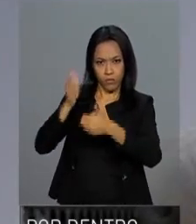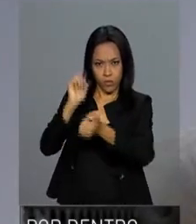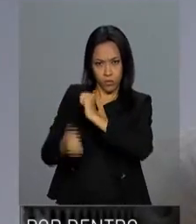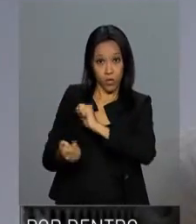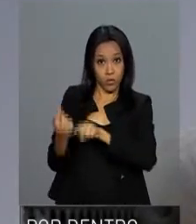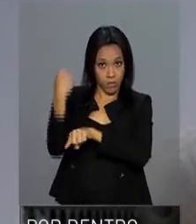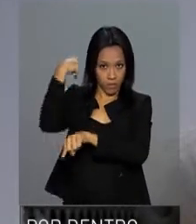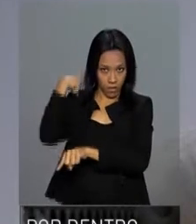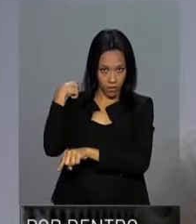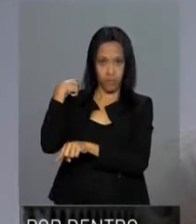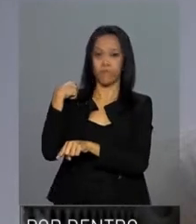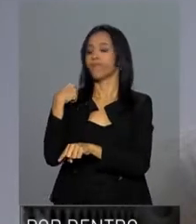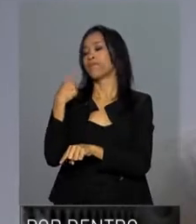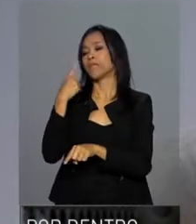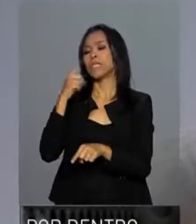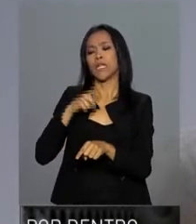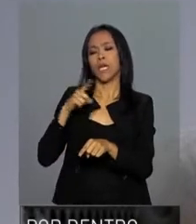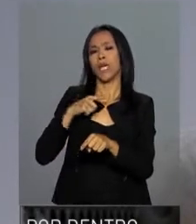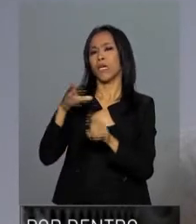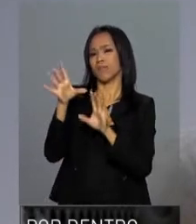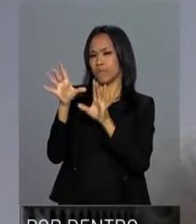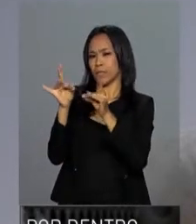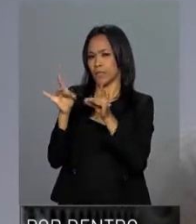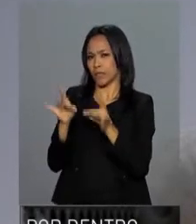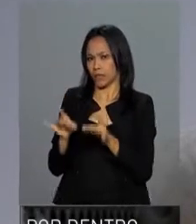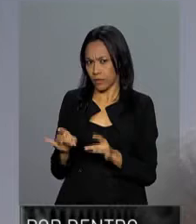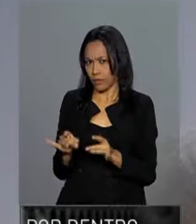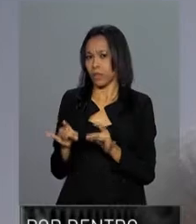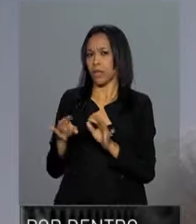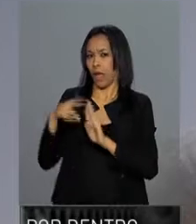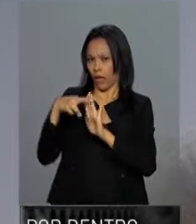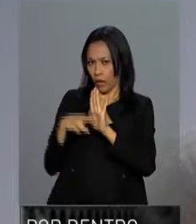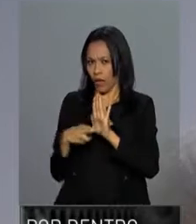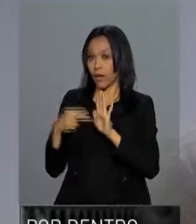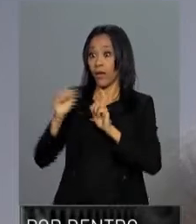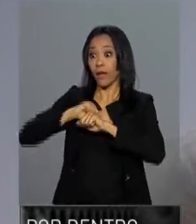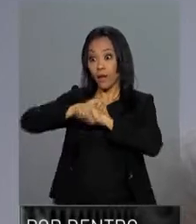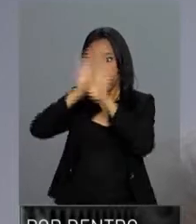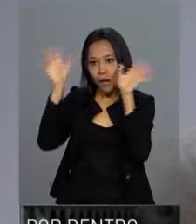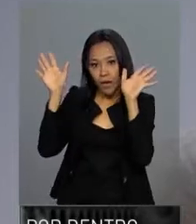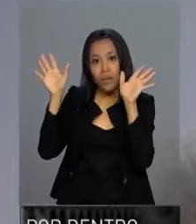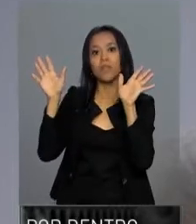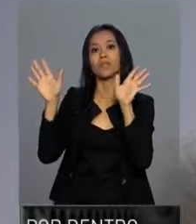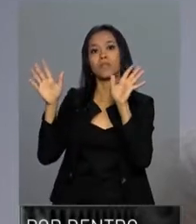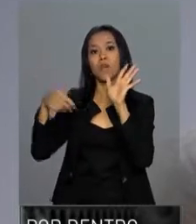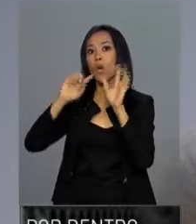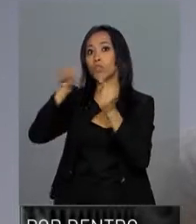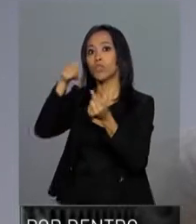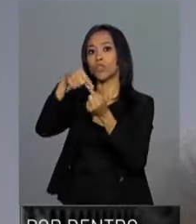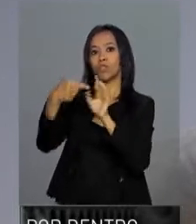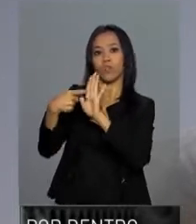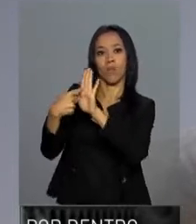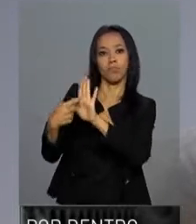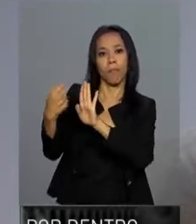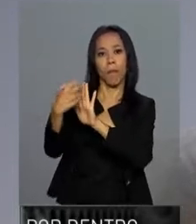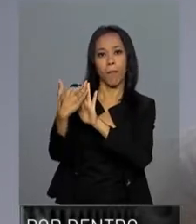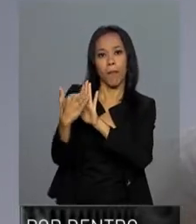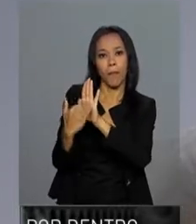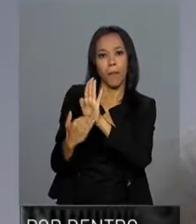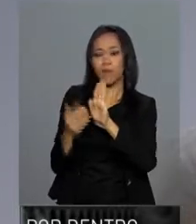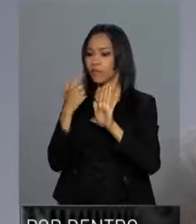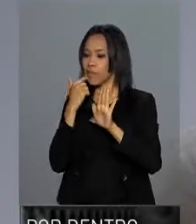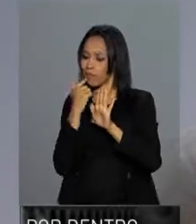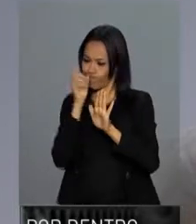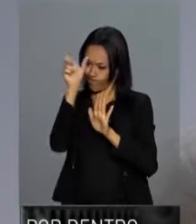tem uma série de critérios todos eles muito claros muito transparente muito objetivos não dá pra escolher